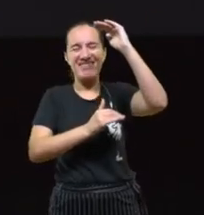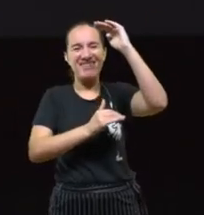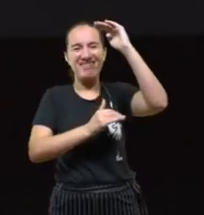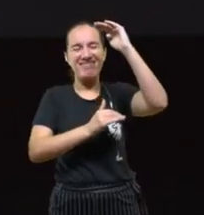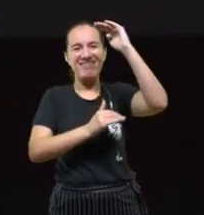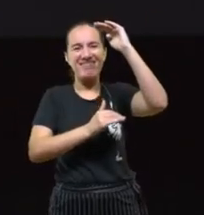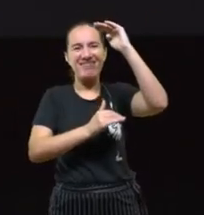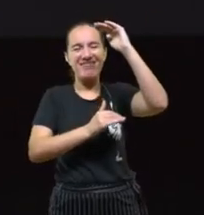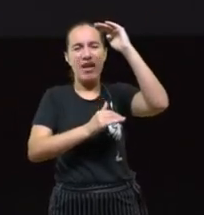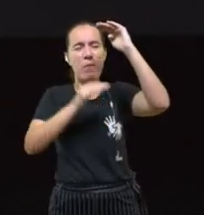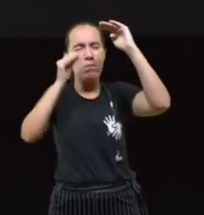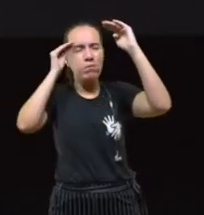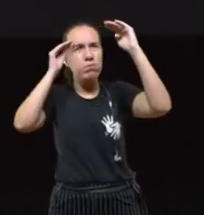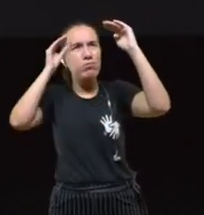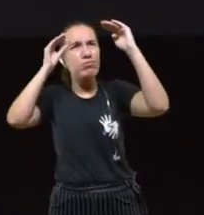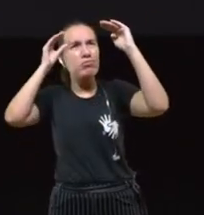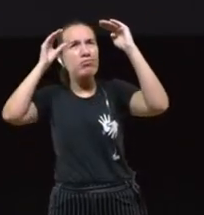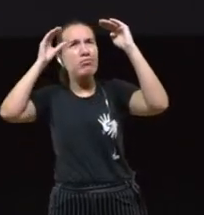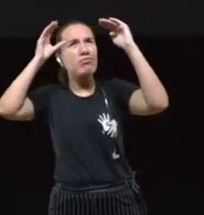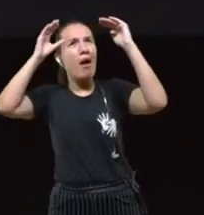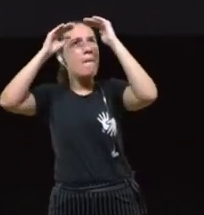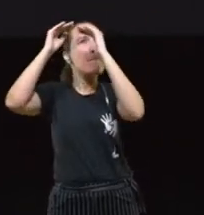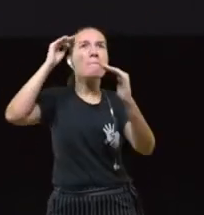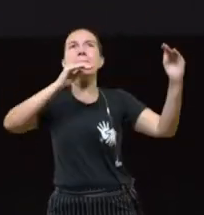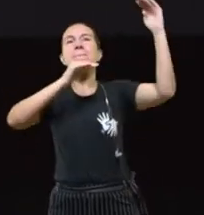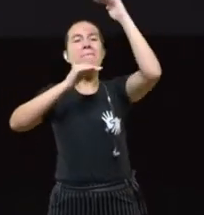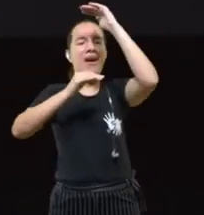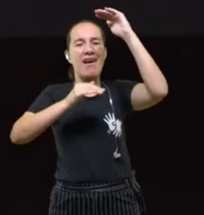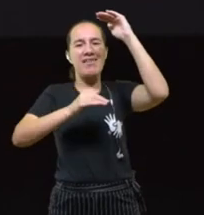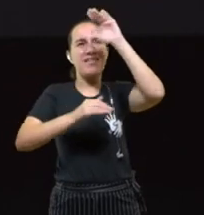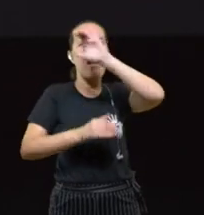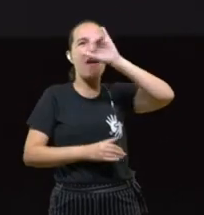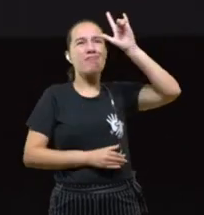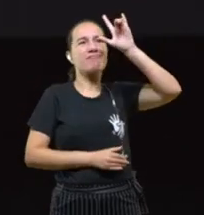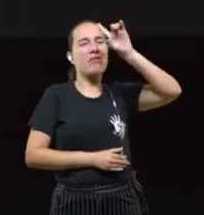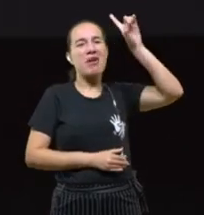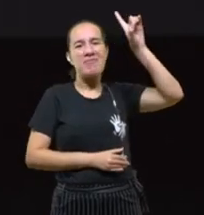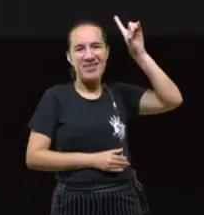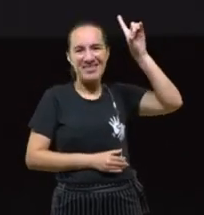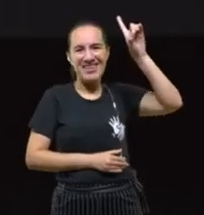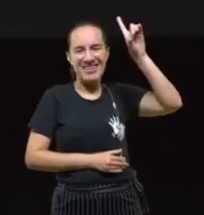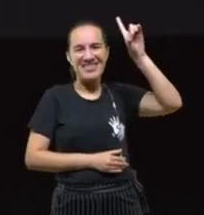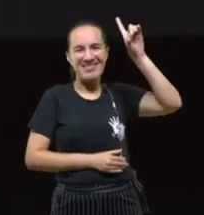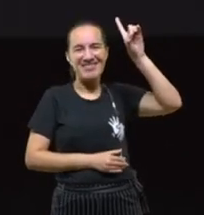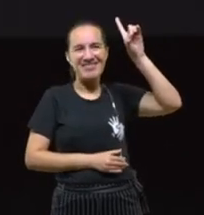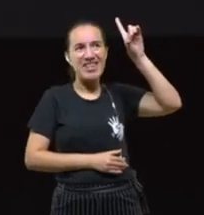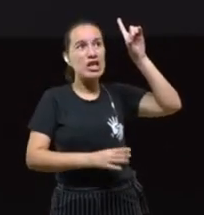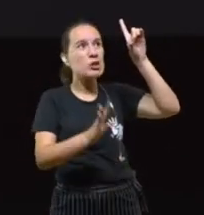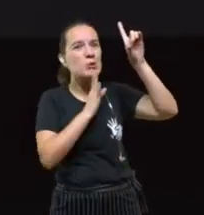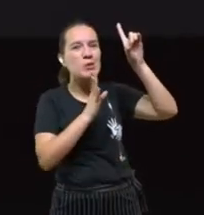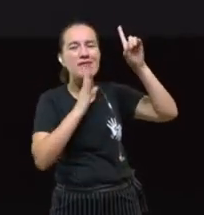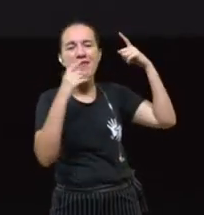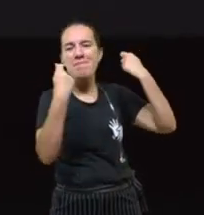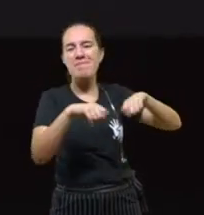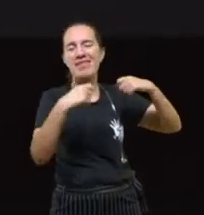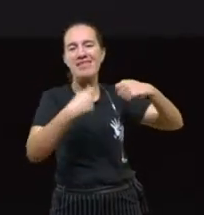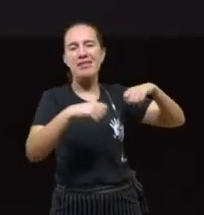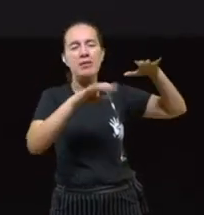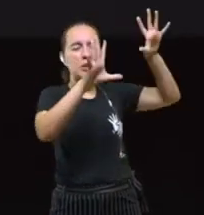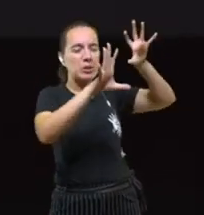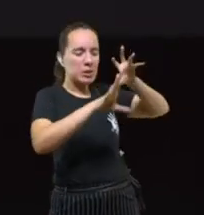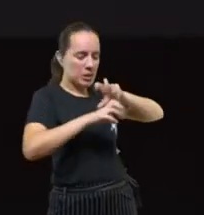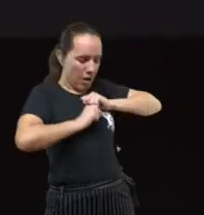vocês sejam cheios de toda a plenitude de